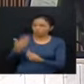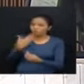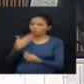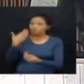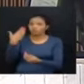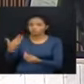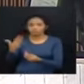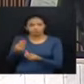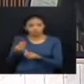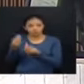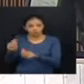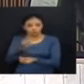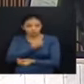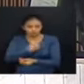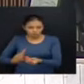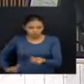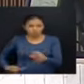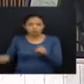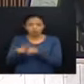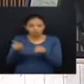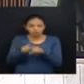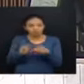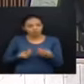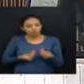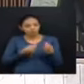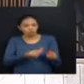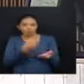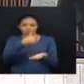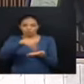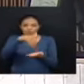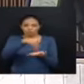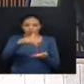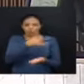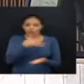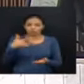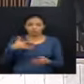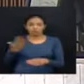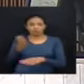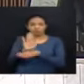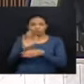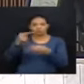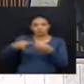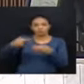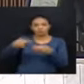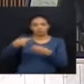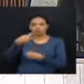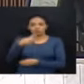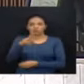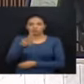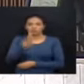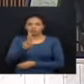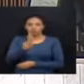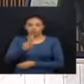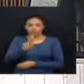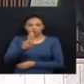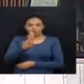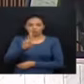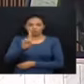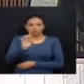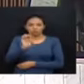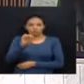pedido dele ao Governador ou secretário de saúde para que atenda o município de Prudentópolis não vai atender o vereador